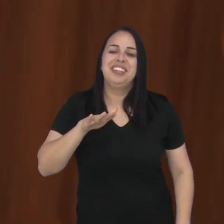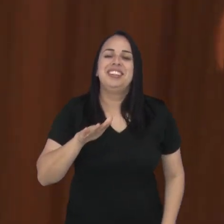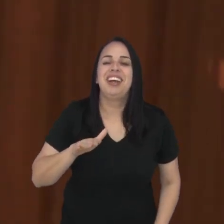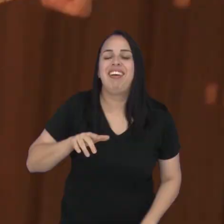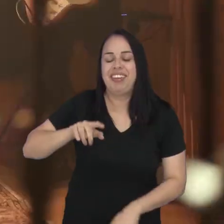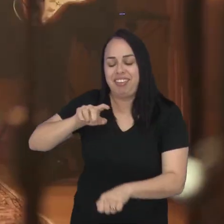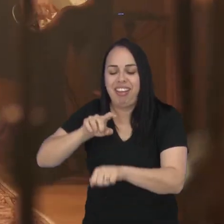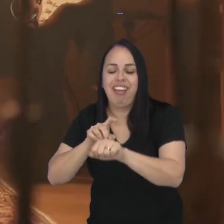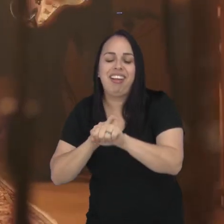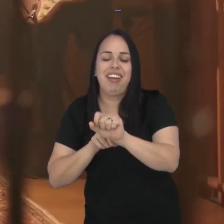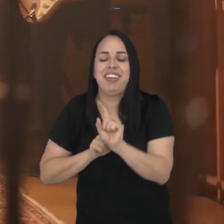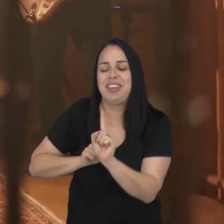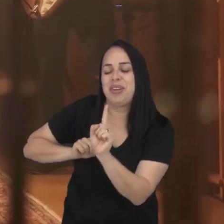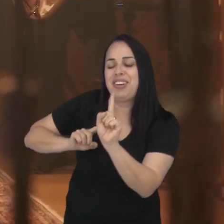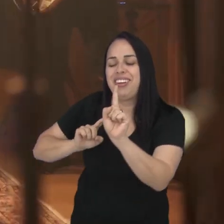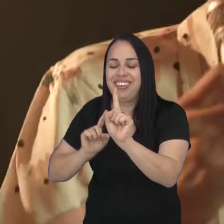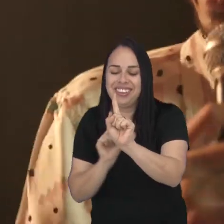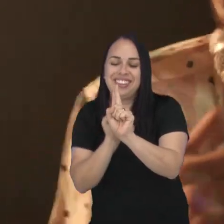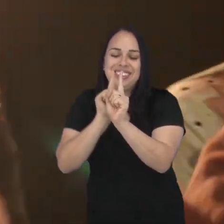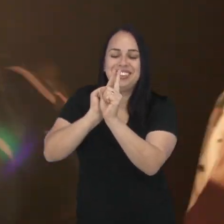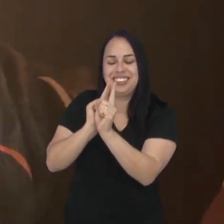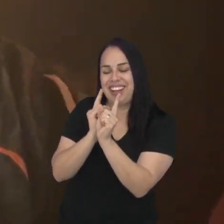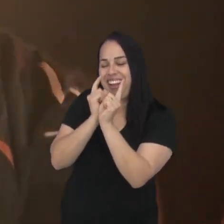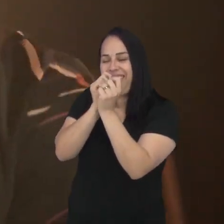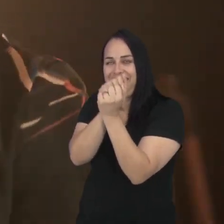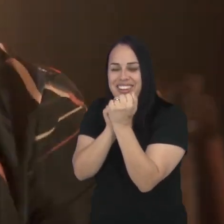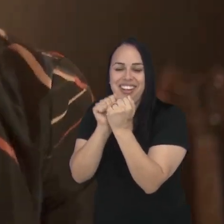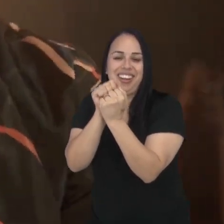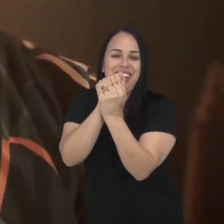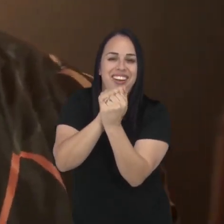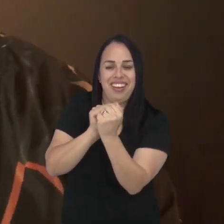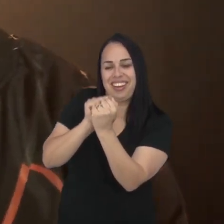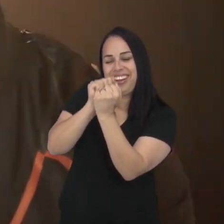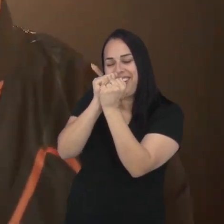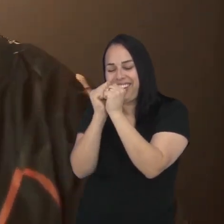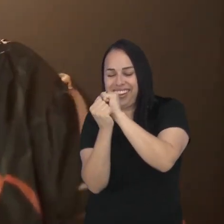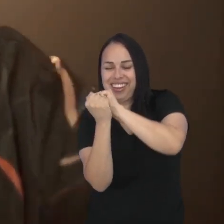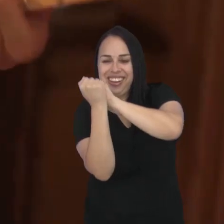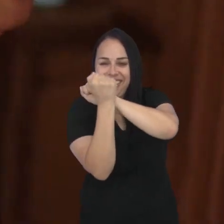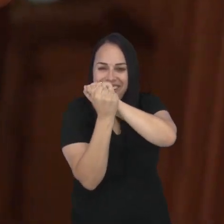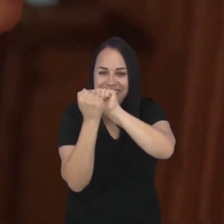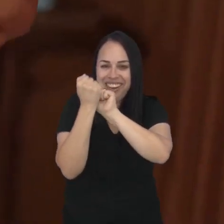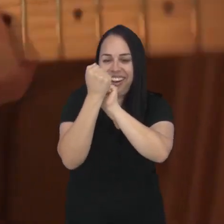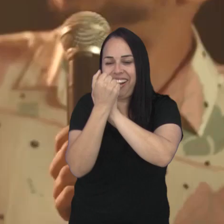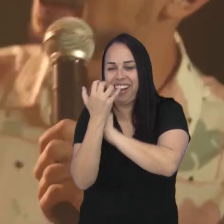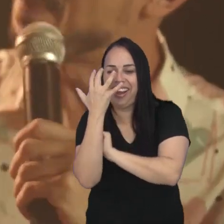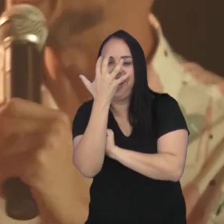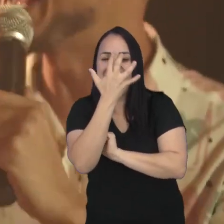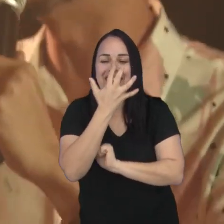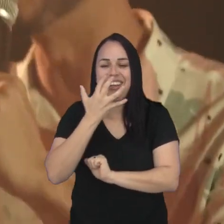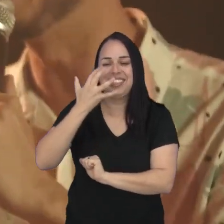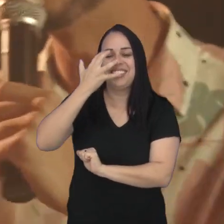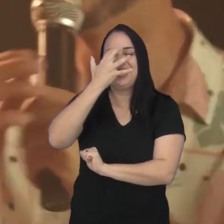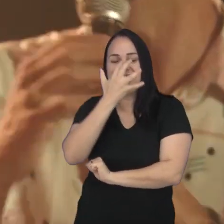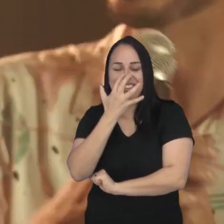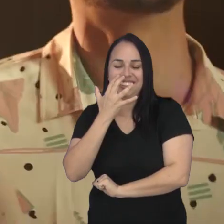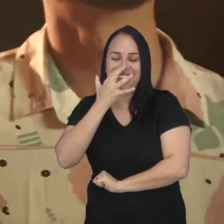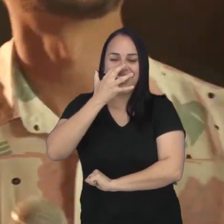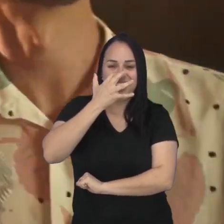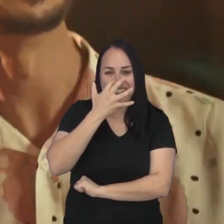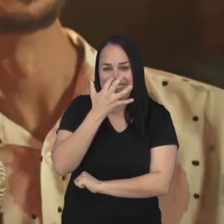Foi no tchau que eu me apaixonei, no tchau foi que eu te beijei, no tchau que eu